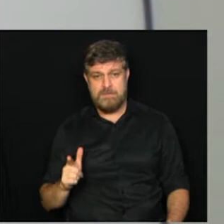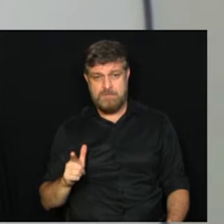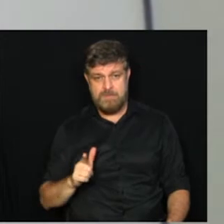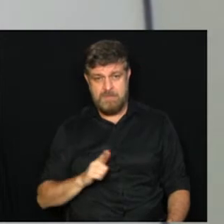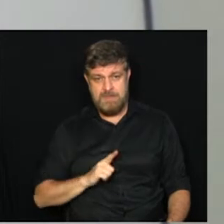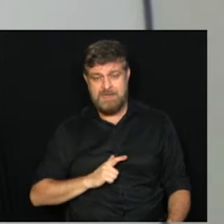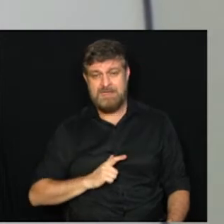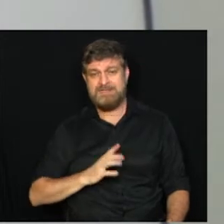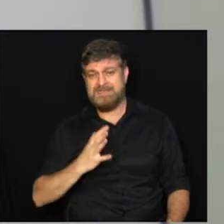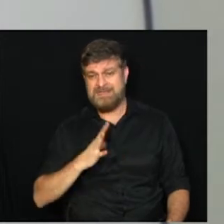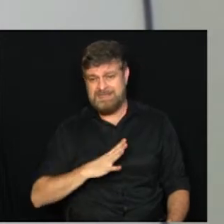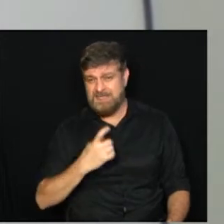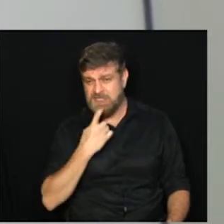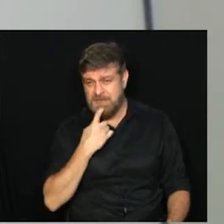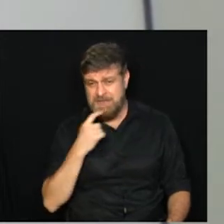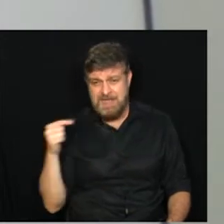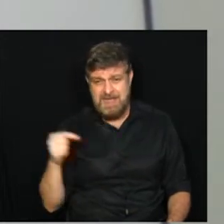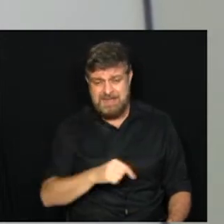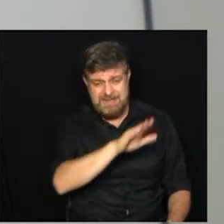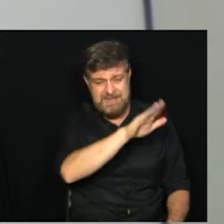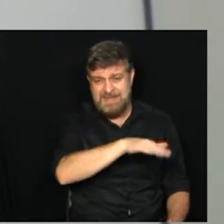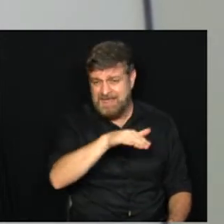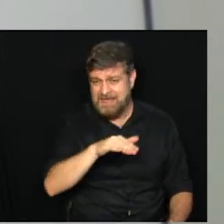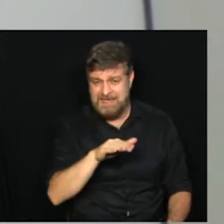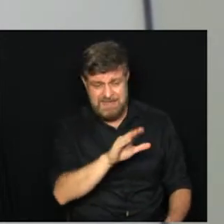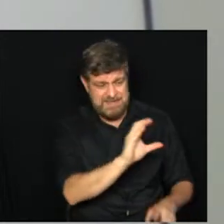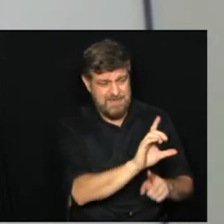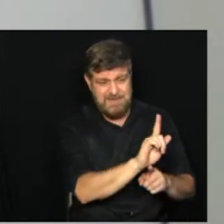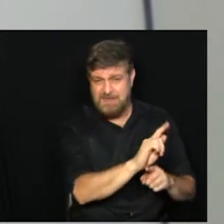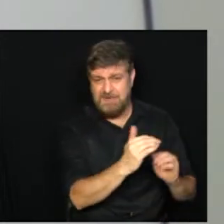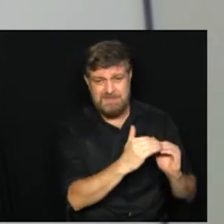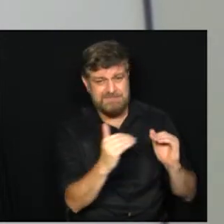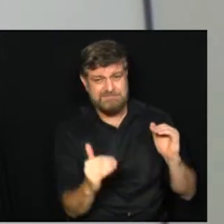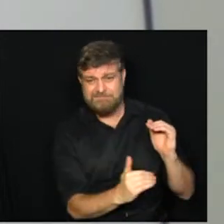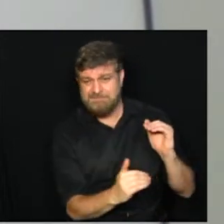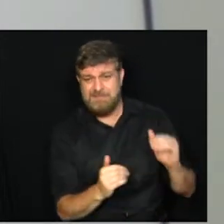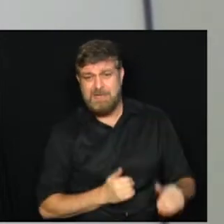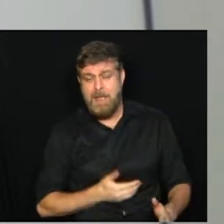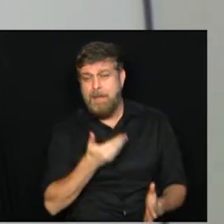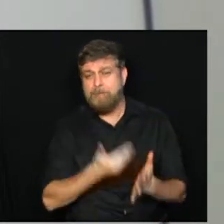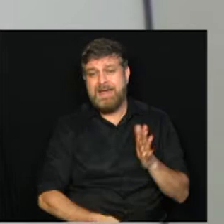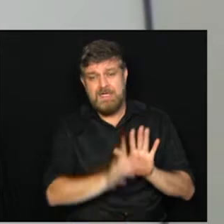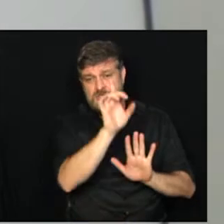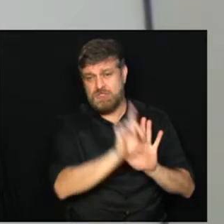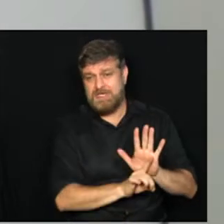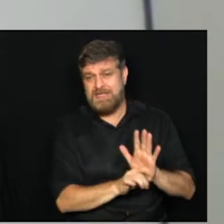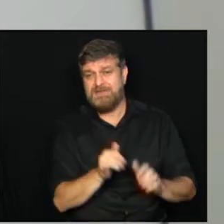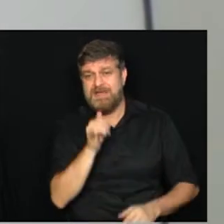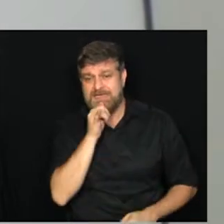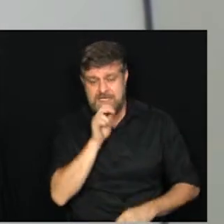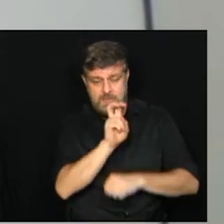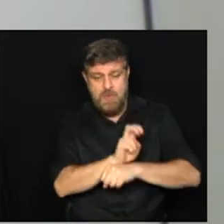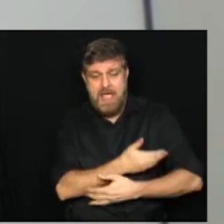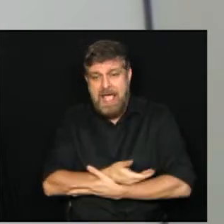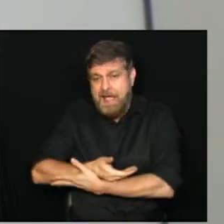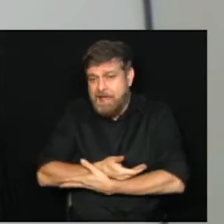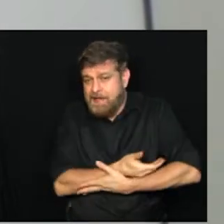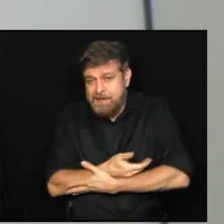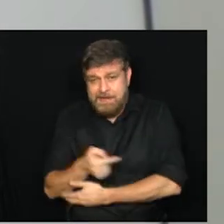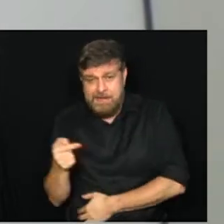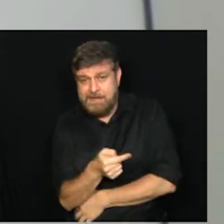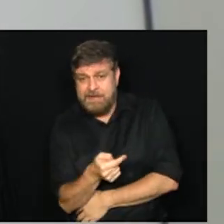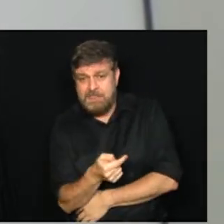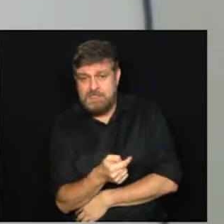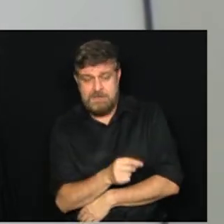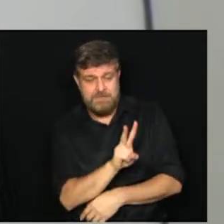viola direito de criança no território noroeste, quando eu não tenho vaga para essas crianças na creche. Se a gente quer falar de primeira infância,